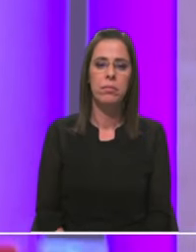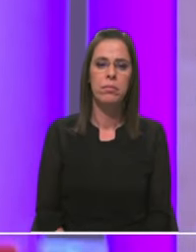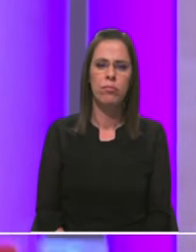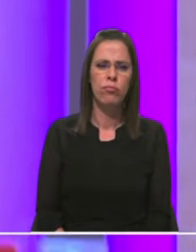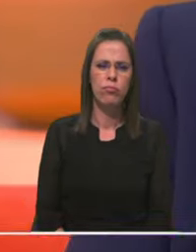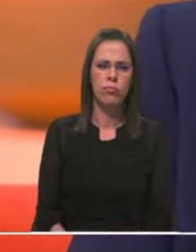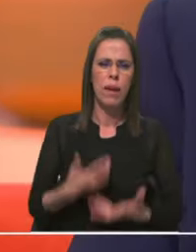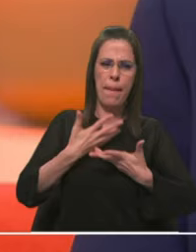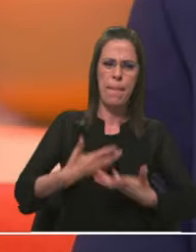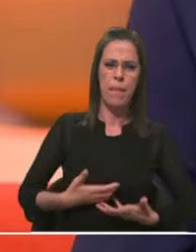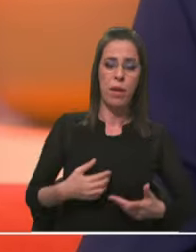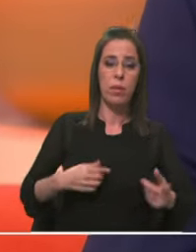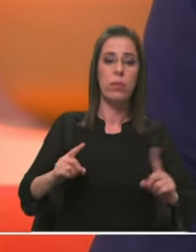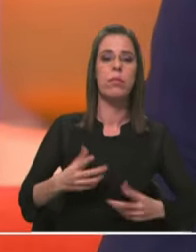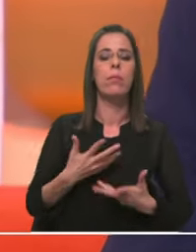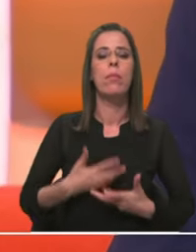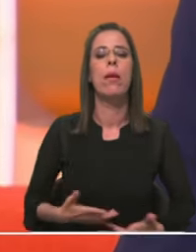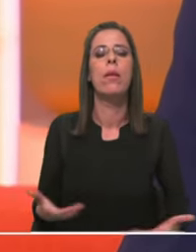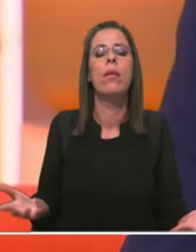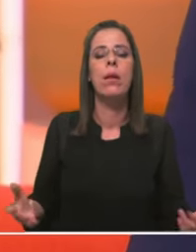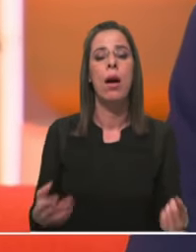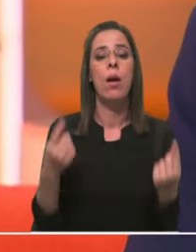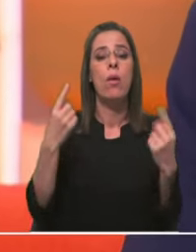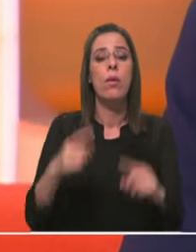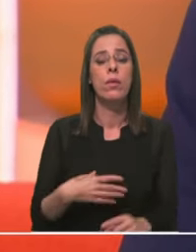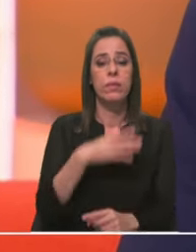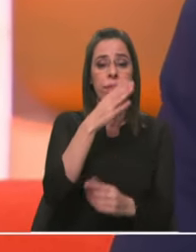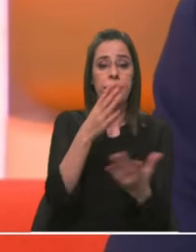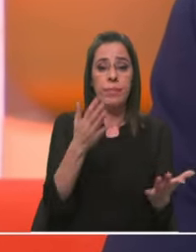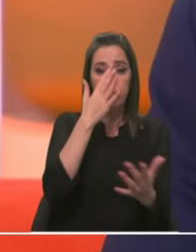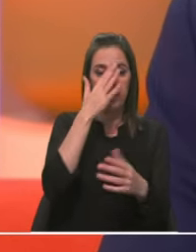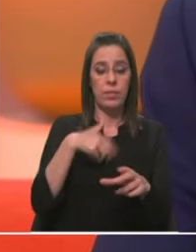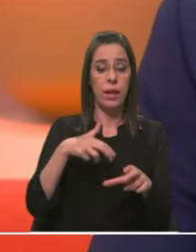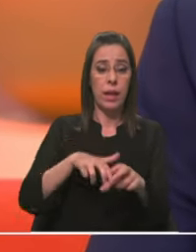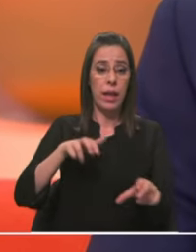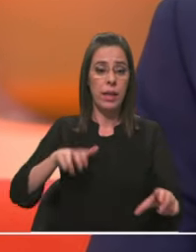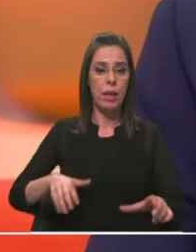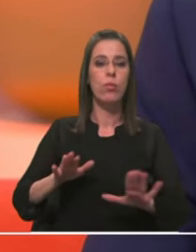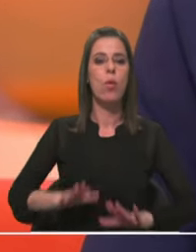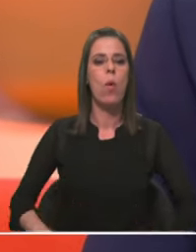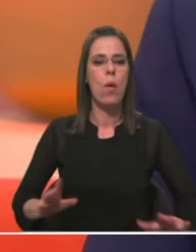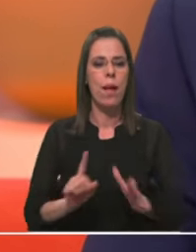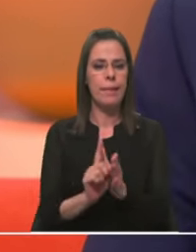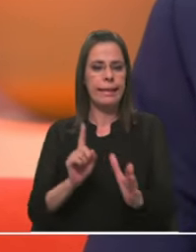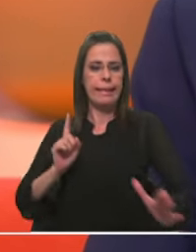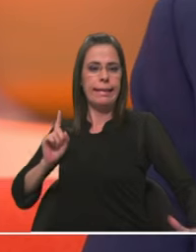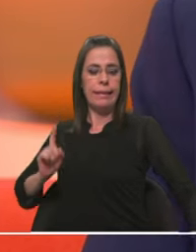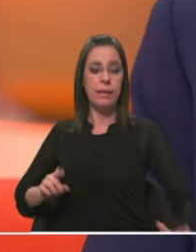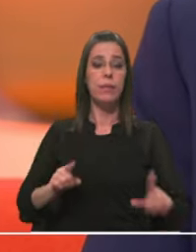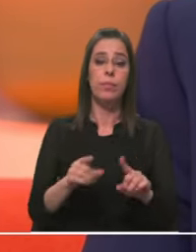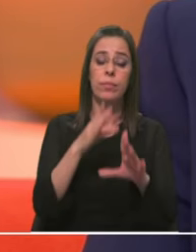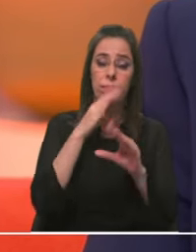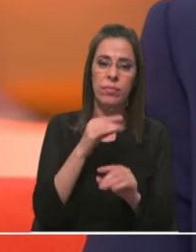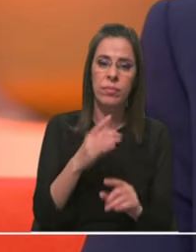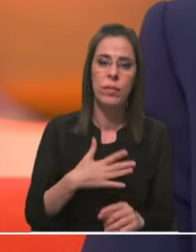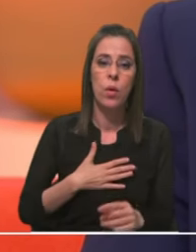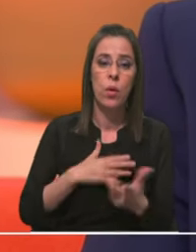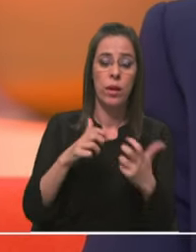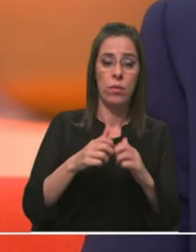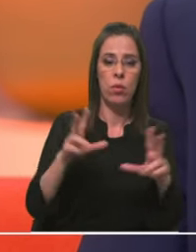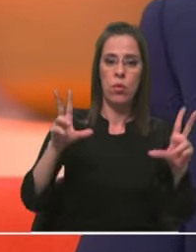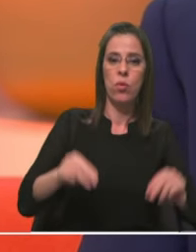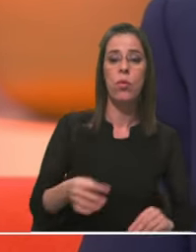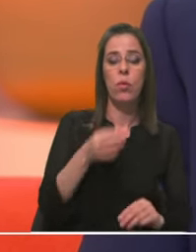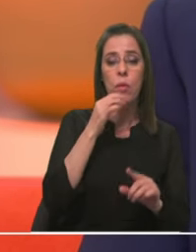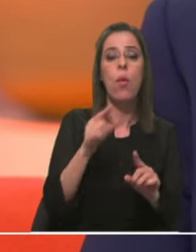não fiquei magoado Fiquei magoado a única coisa que eu disse foi retirar-me calmamente pronto não queria não queria fazer ruído Não nunca